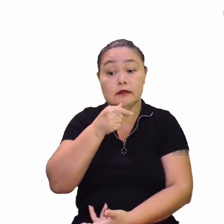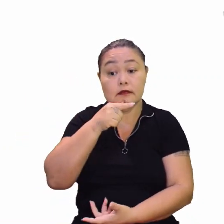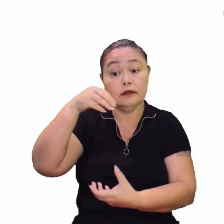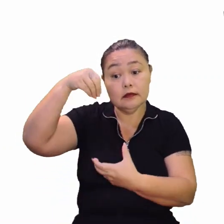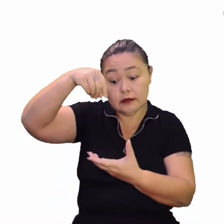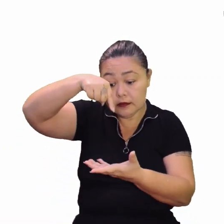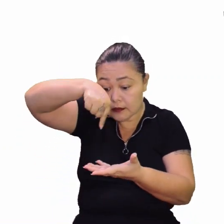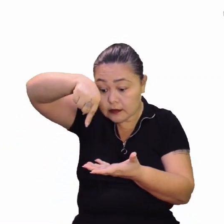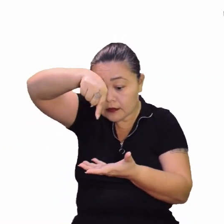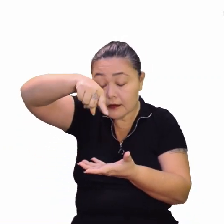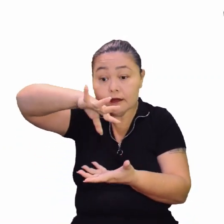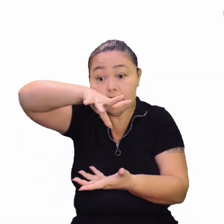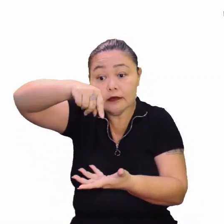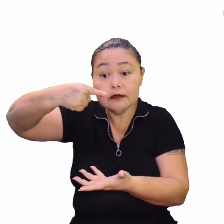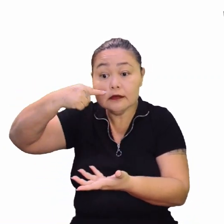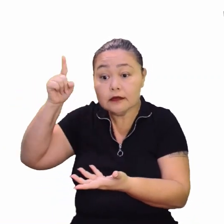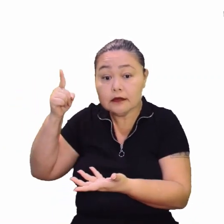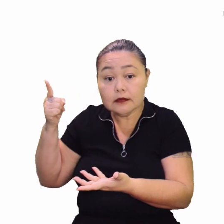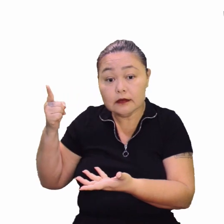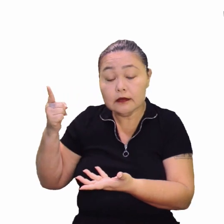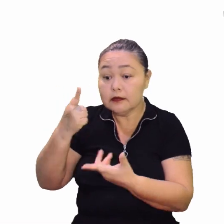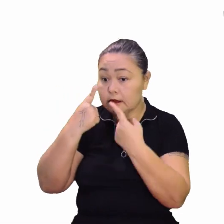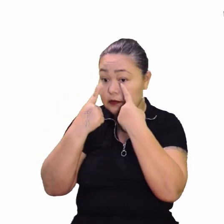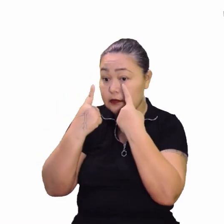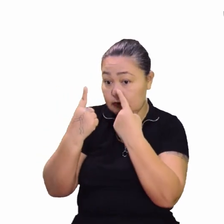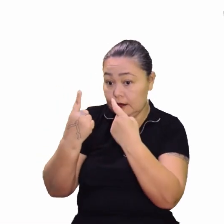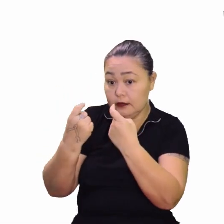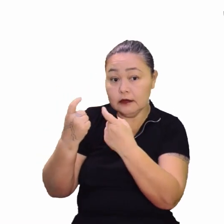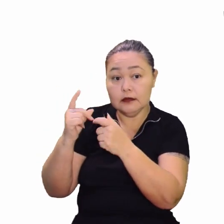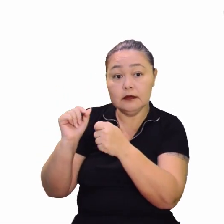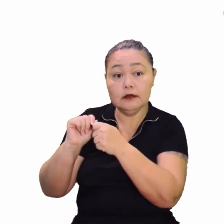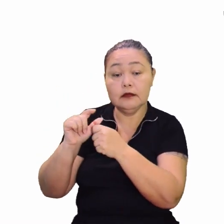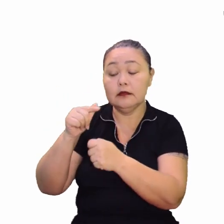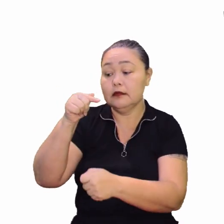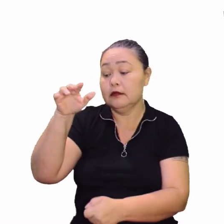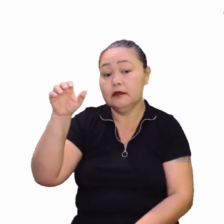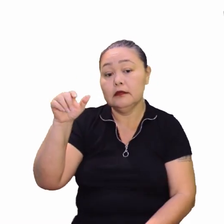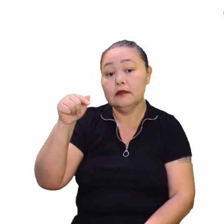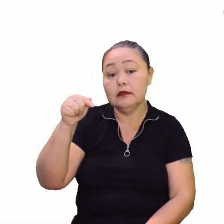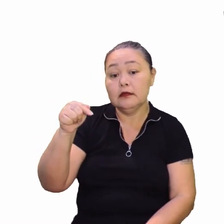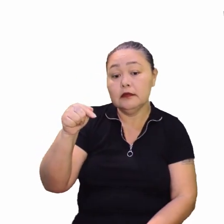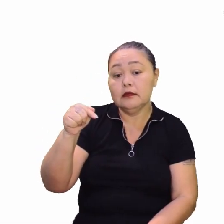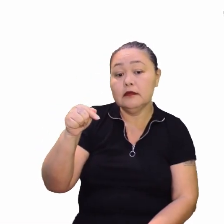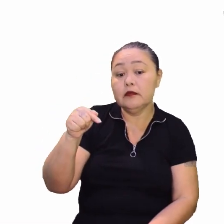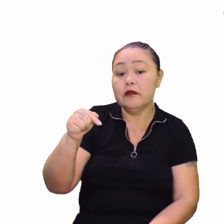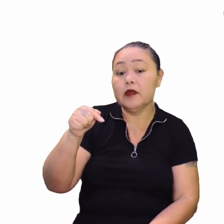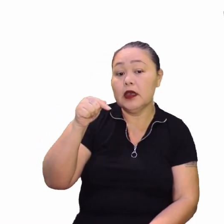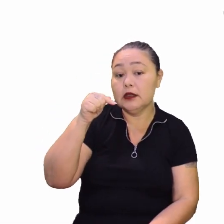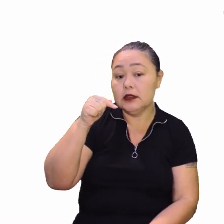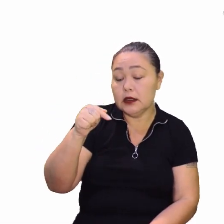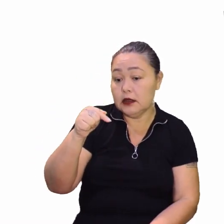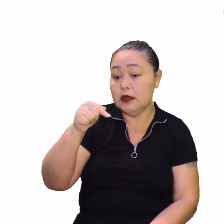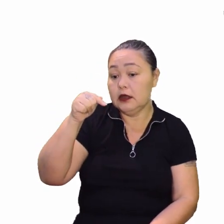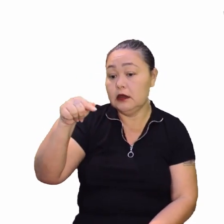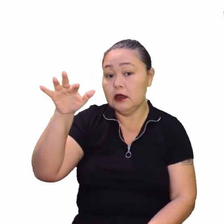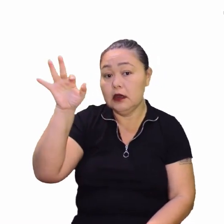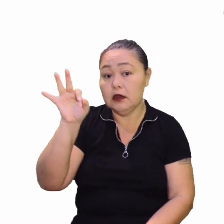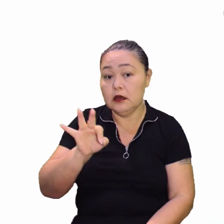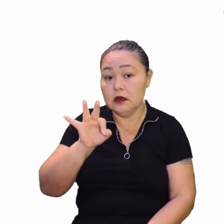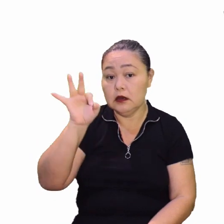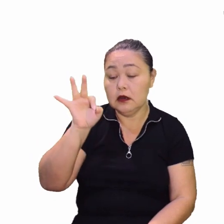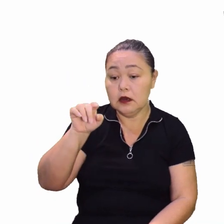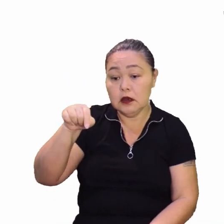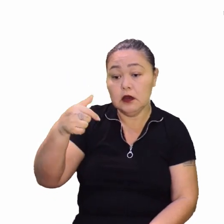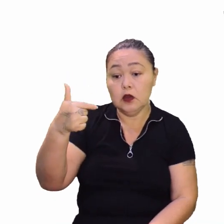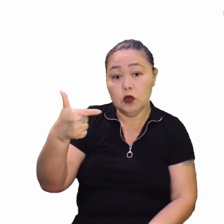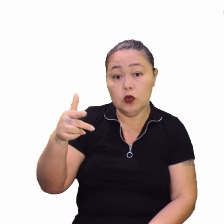infográfico, que é bem interessante. Então, temos aí 77,2% de toda